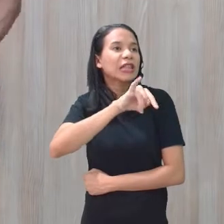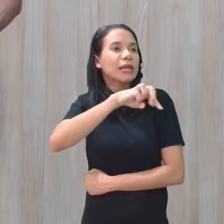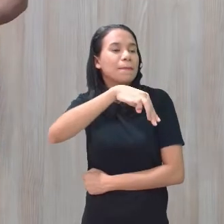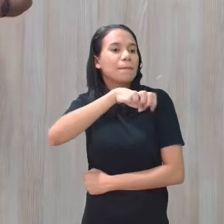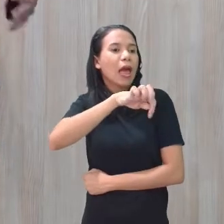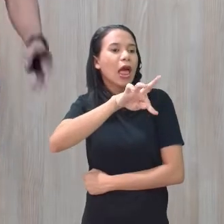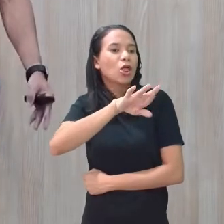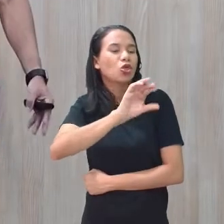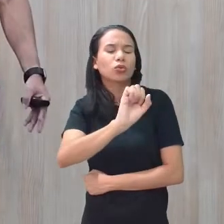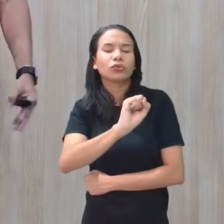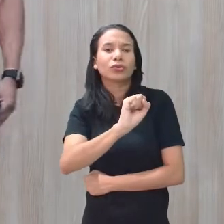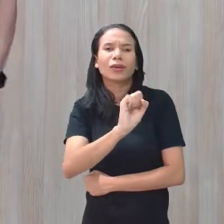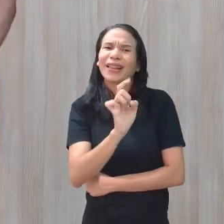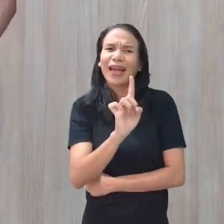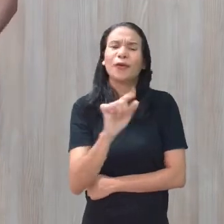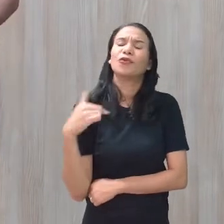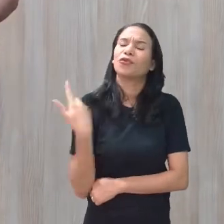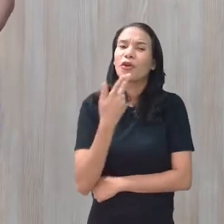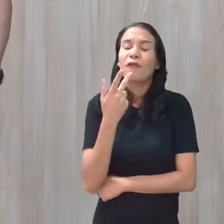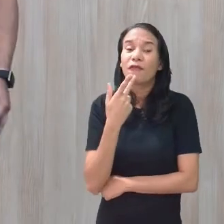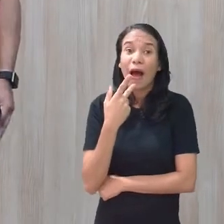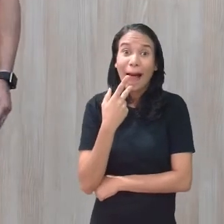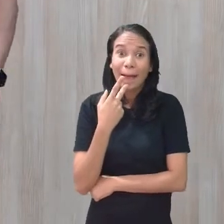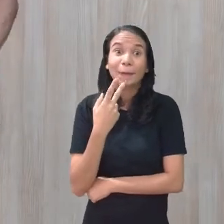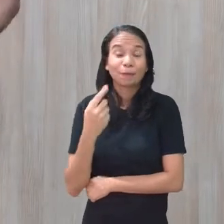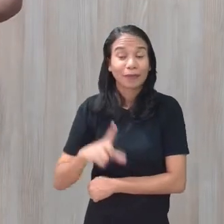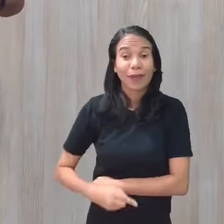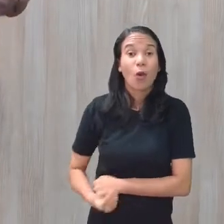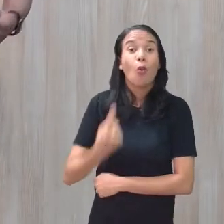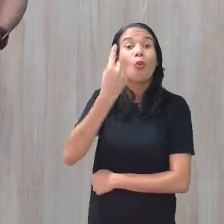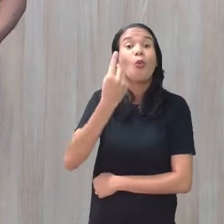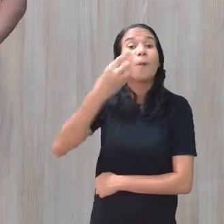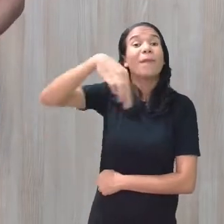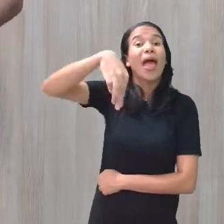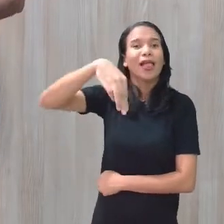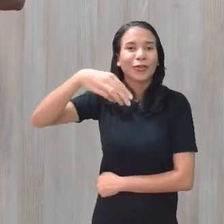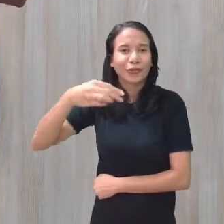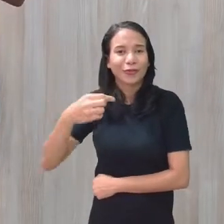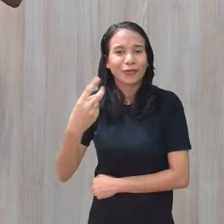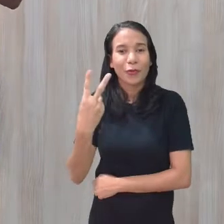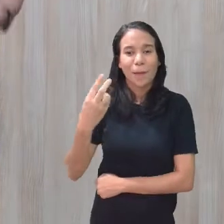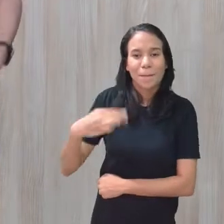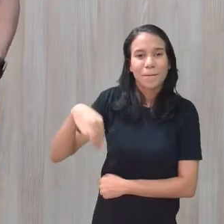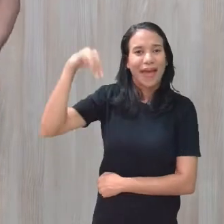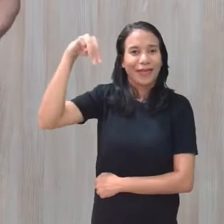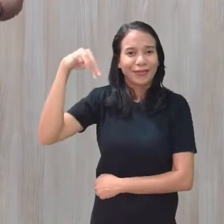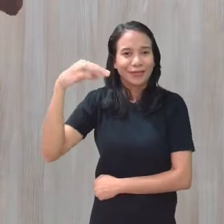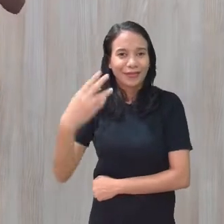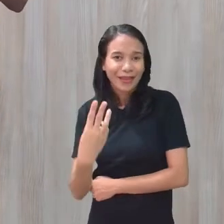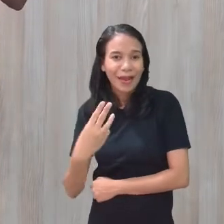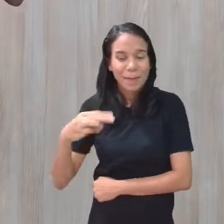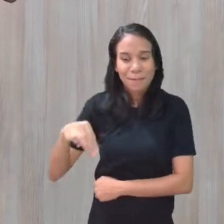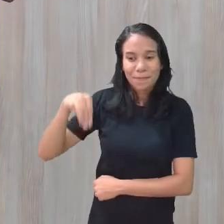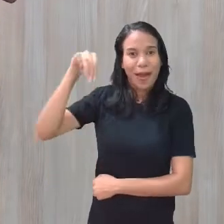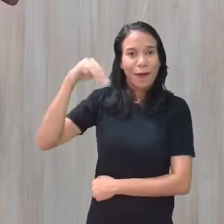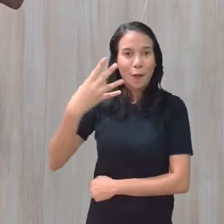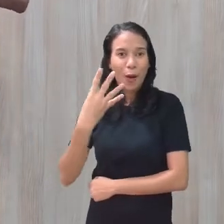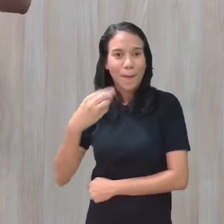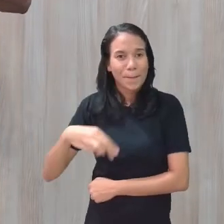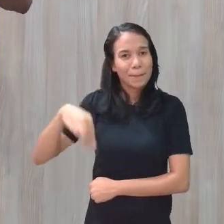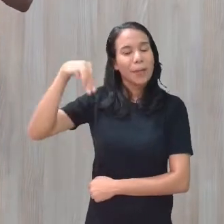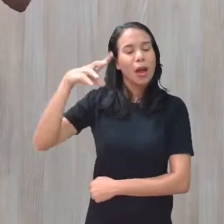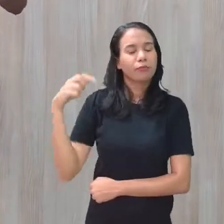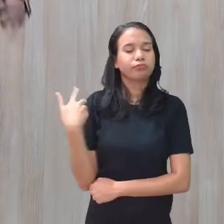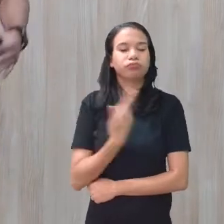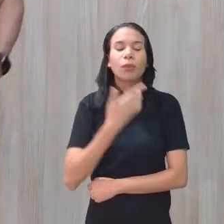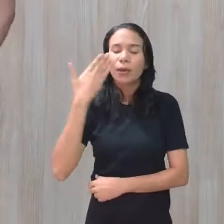relação a metros, né? E a gente sempre transforma aí essas medidas. Então, passou a ter essa questão das